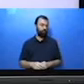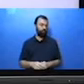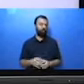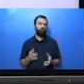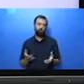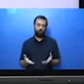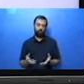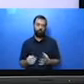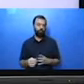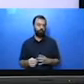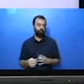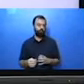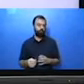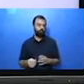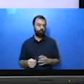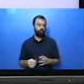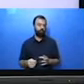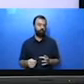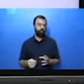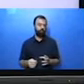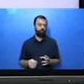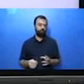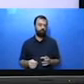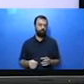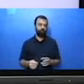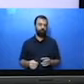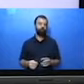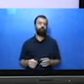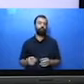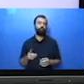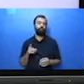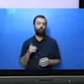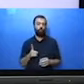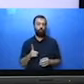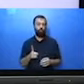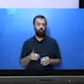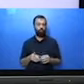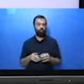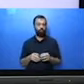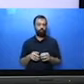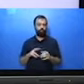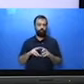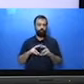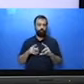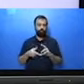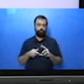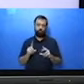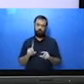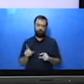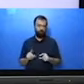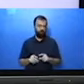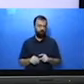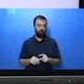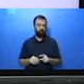Porém, a única forma não poligonal que é estudada na geometria plana é o círculo.